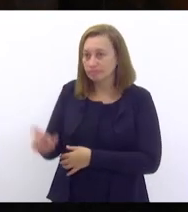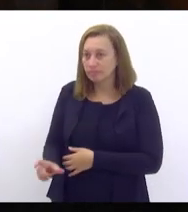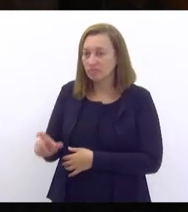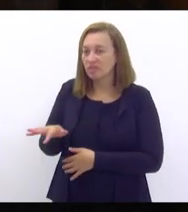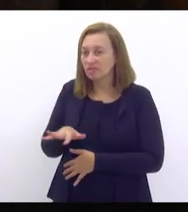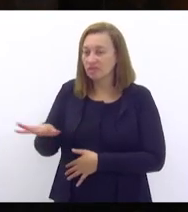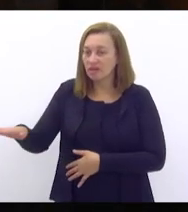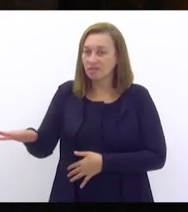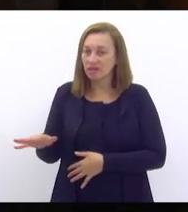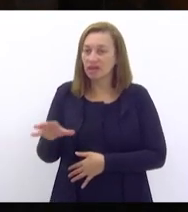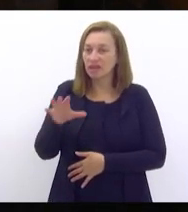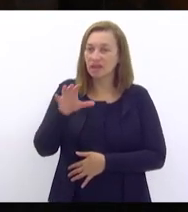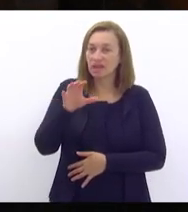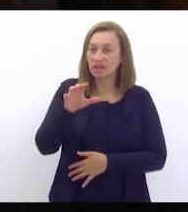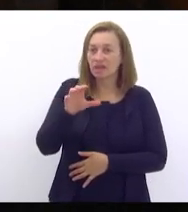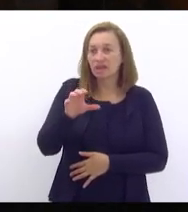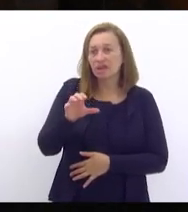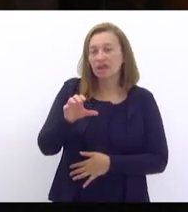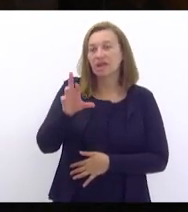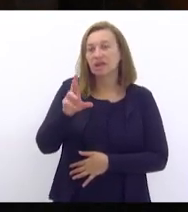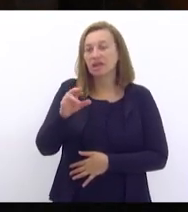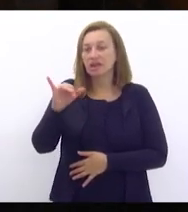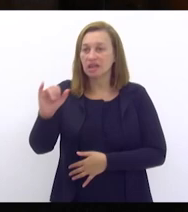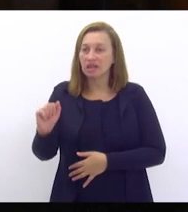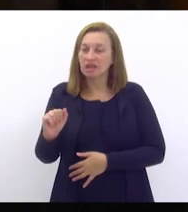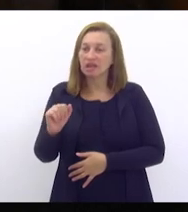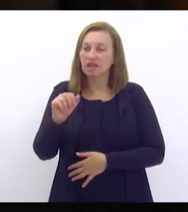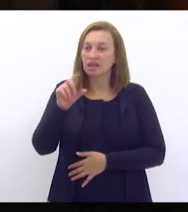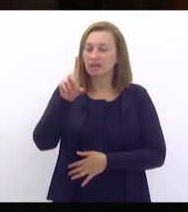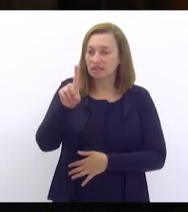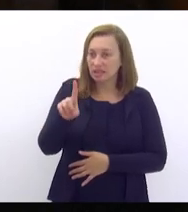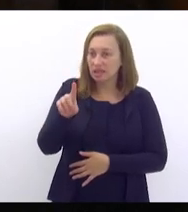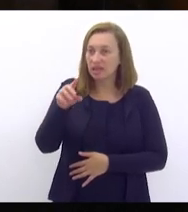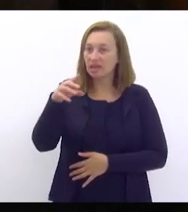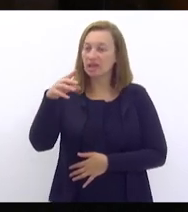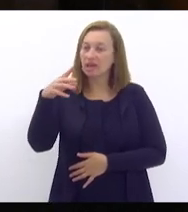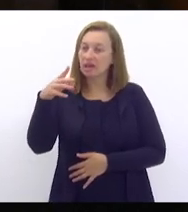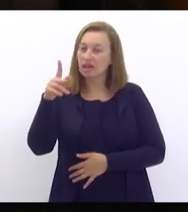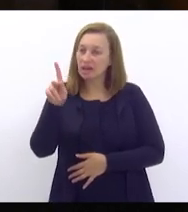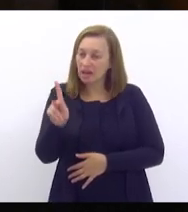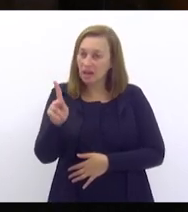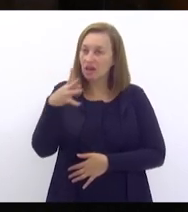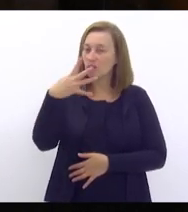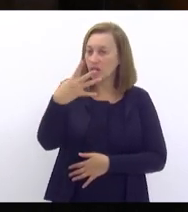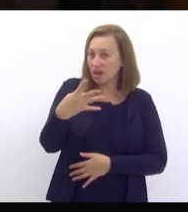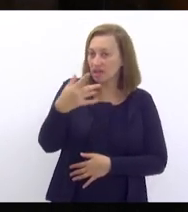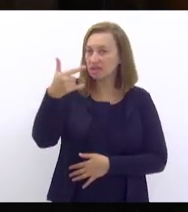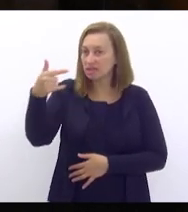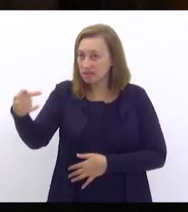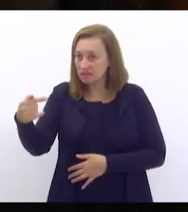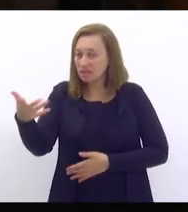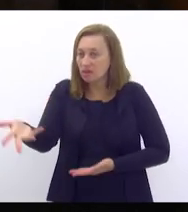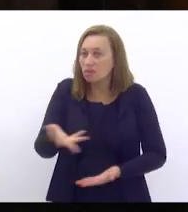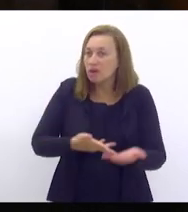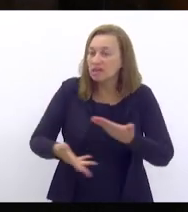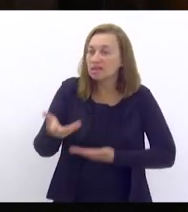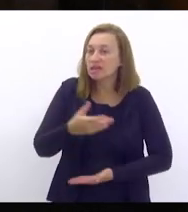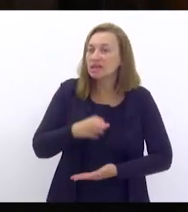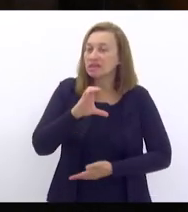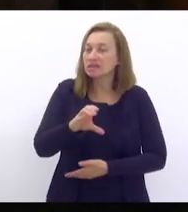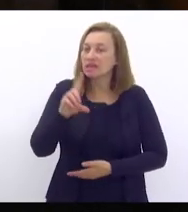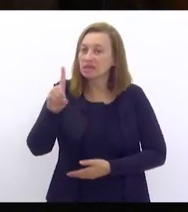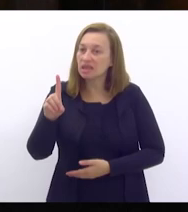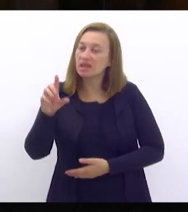da cidade de Teresópolis, o DK47. Favela Cria é um parceiro da CDH, a gente já fez rodas